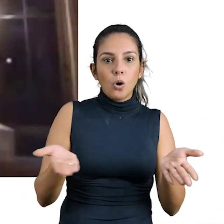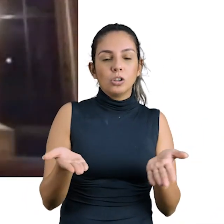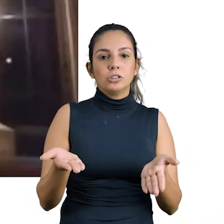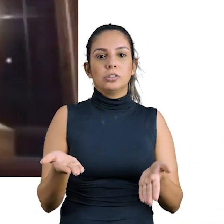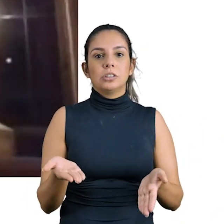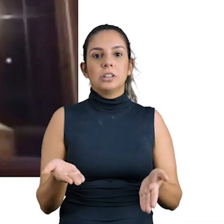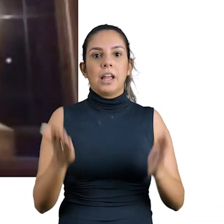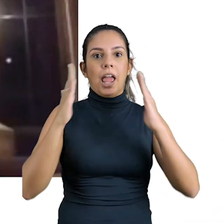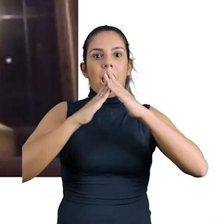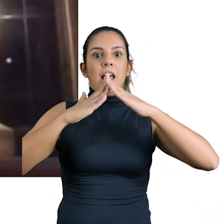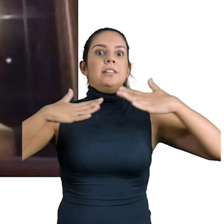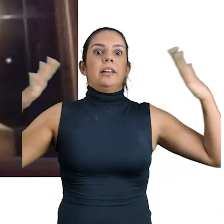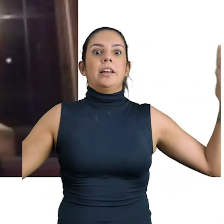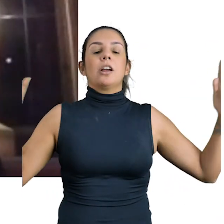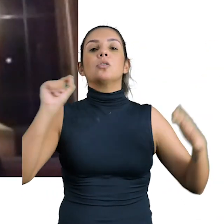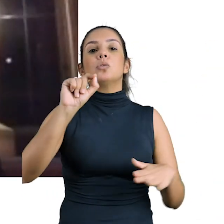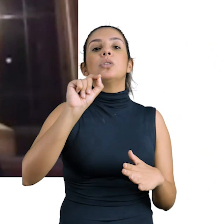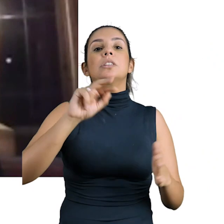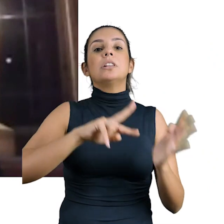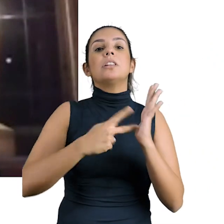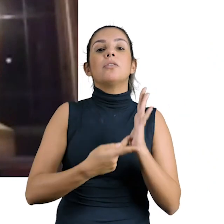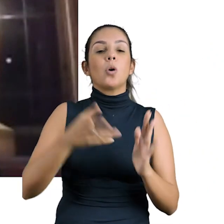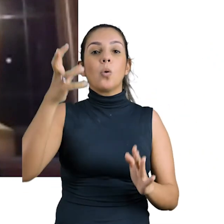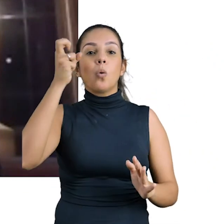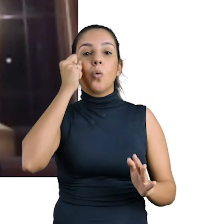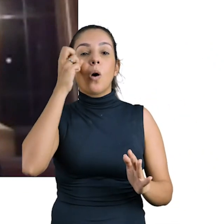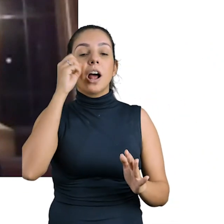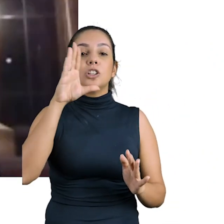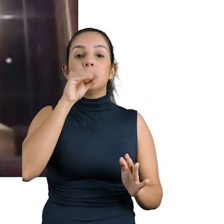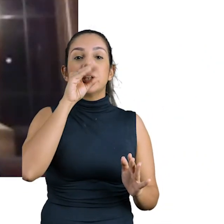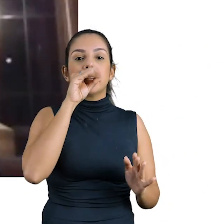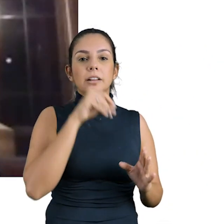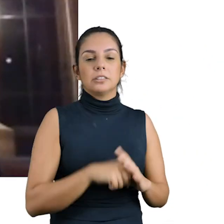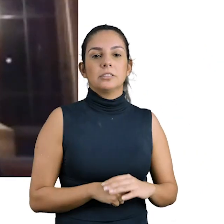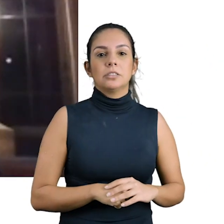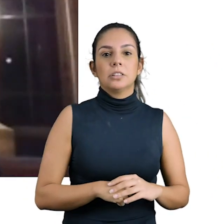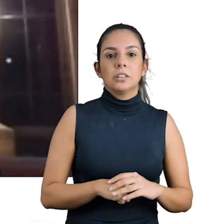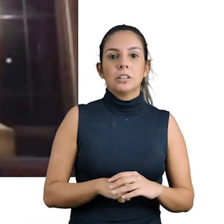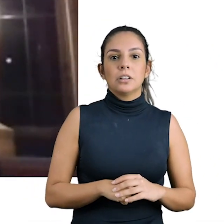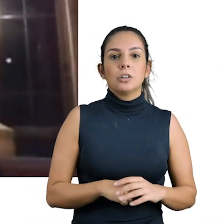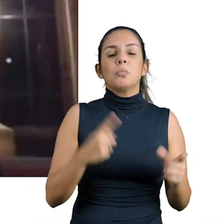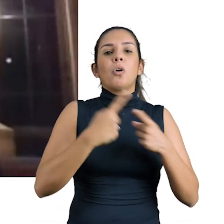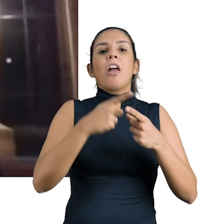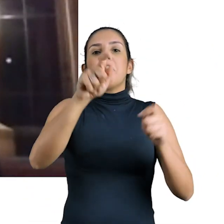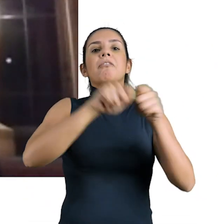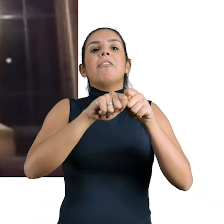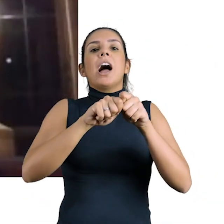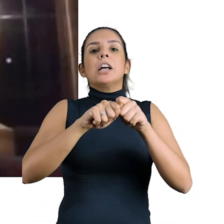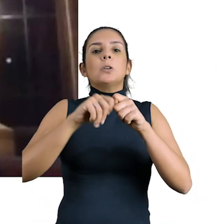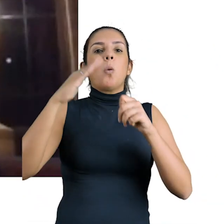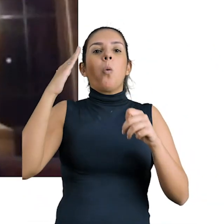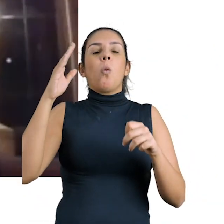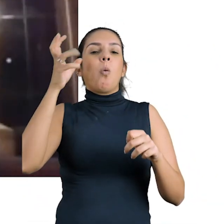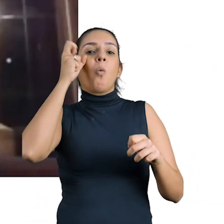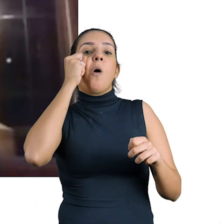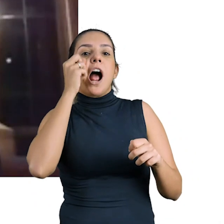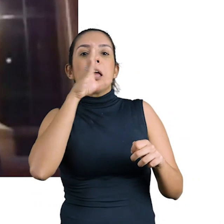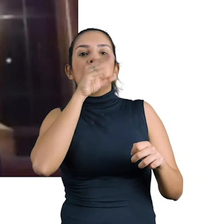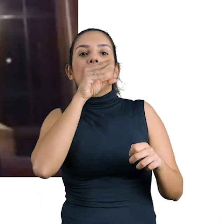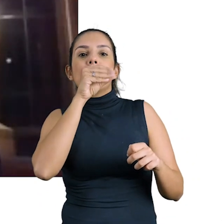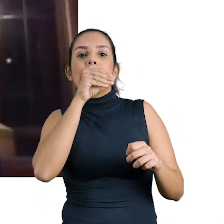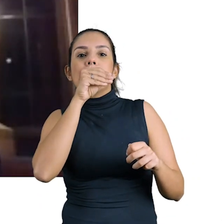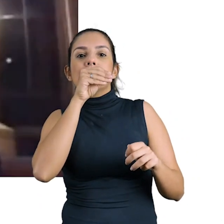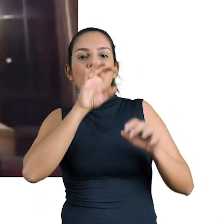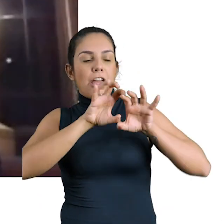a casa grande senzala. O que são os quartos de empregada? O que é arquitetura no Brasil? Né? Por que os quartos